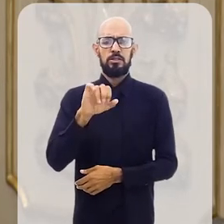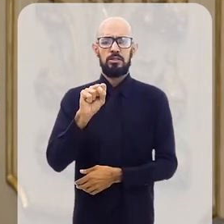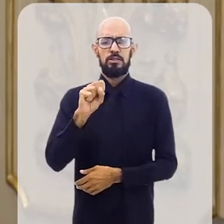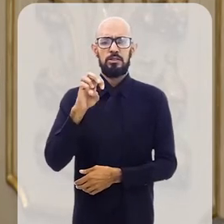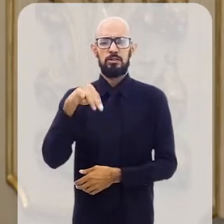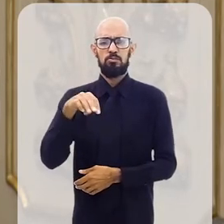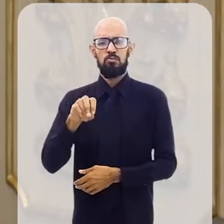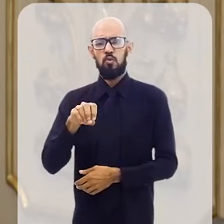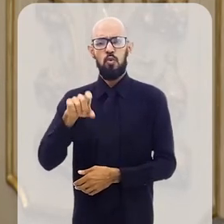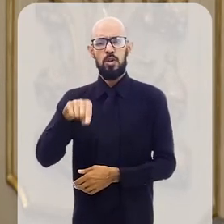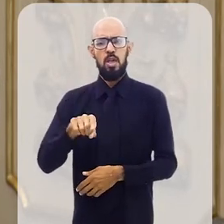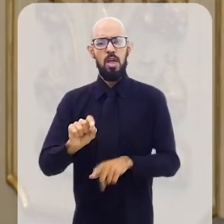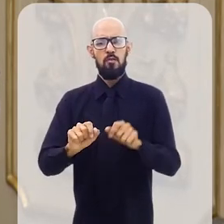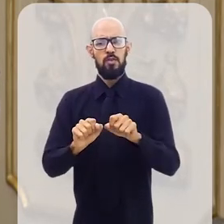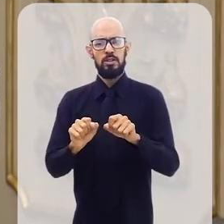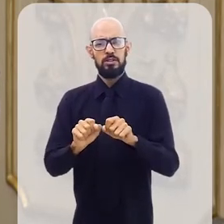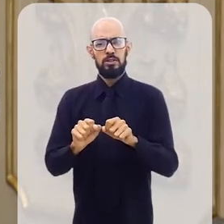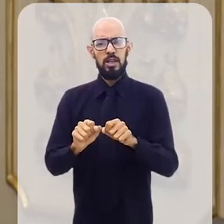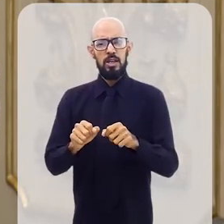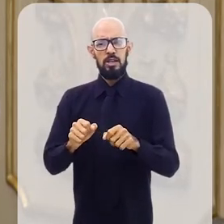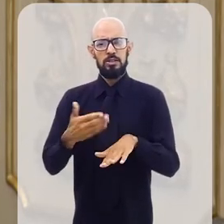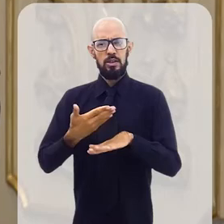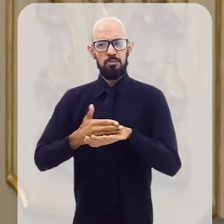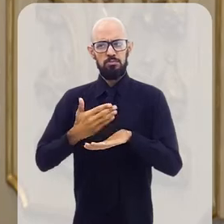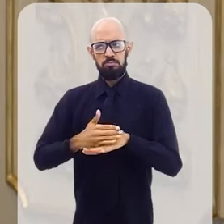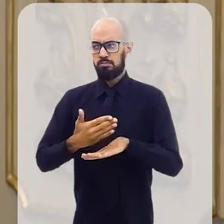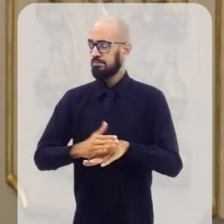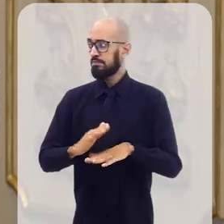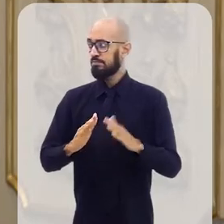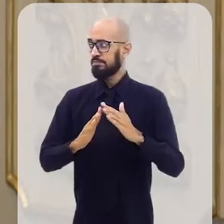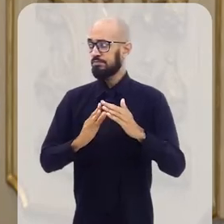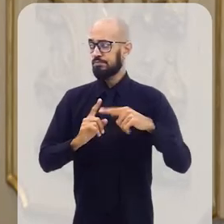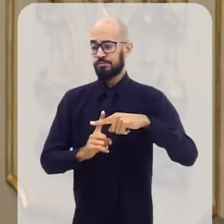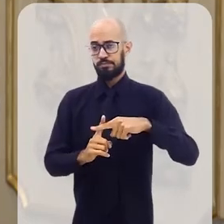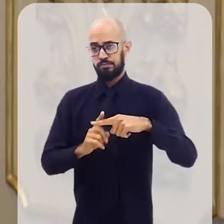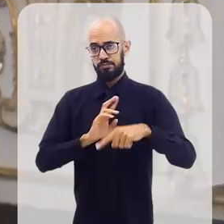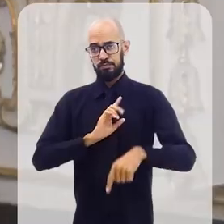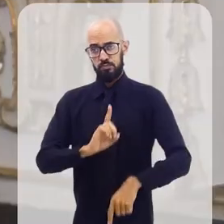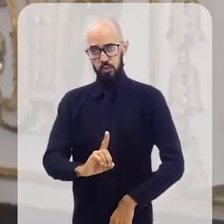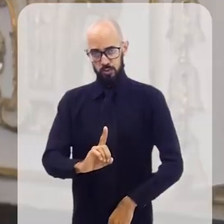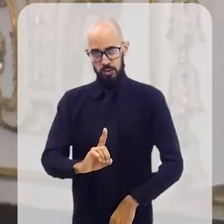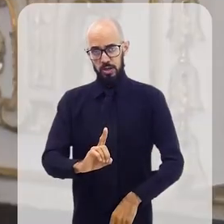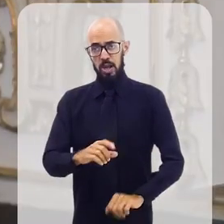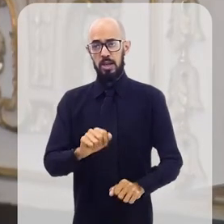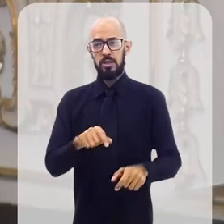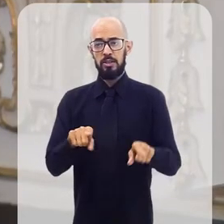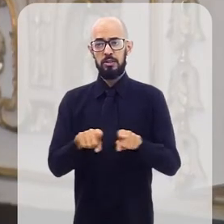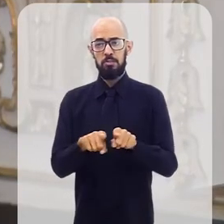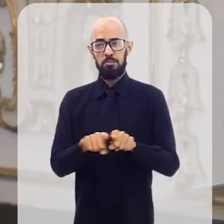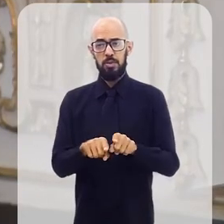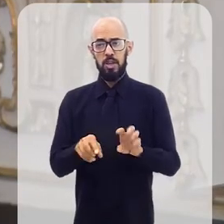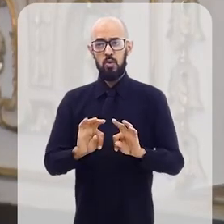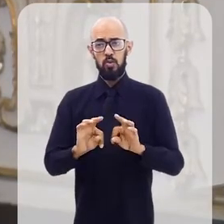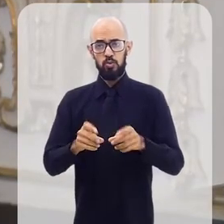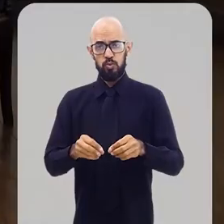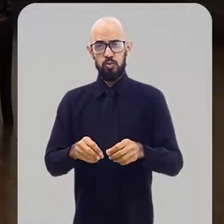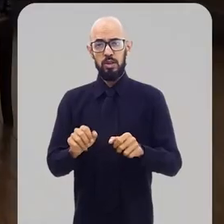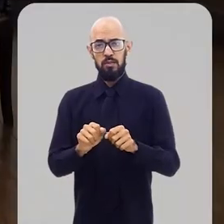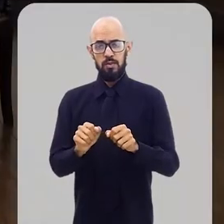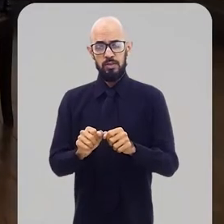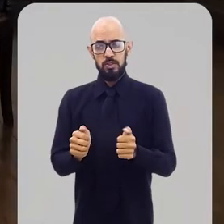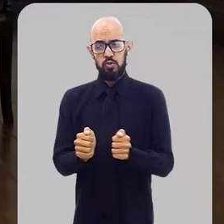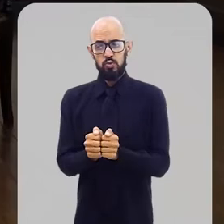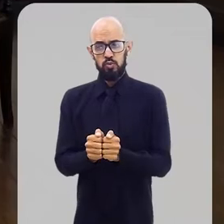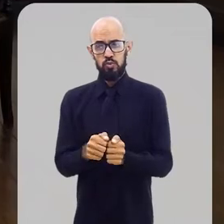visa justamente essa proximidade da criança com o a doutrina da igreja com aquilo que ela vai vivenciar em